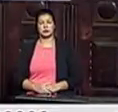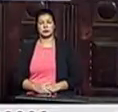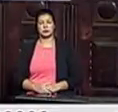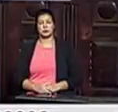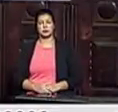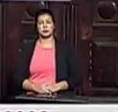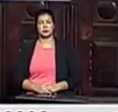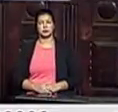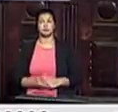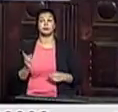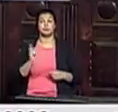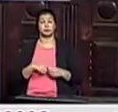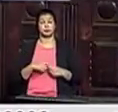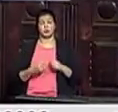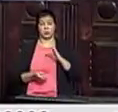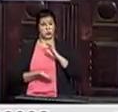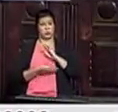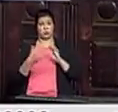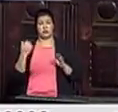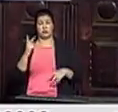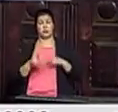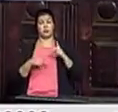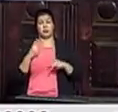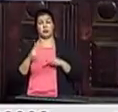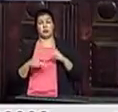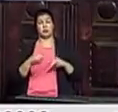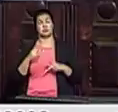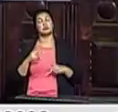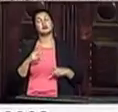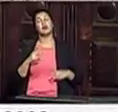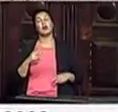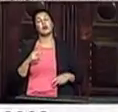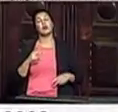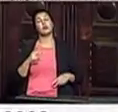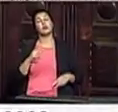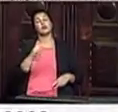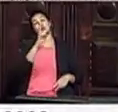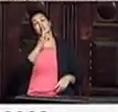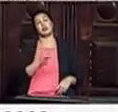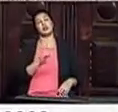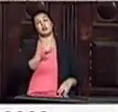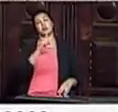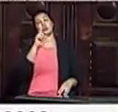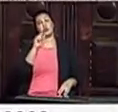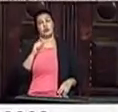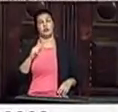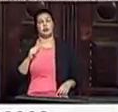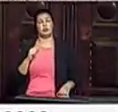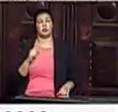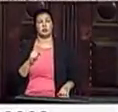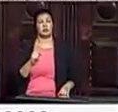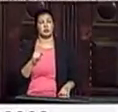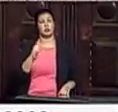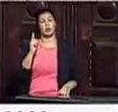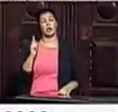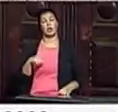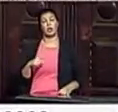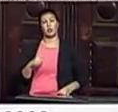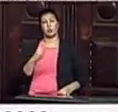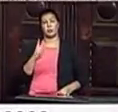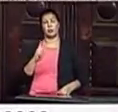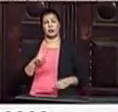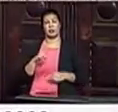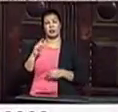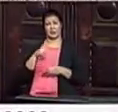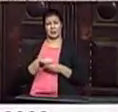Voltando aqui para esse. E tirar da população o direito de fazer a sua escolha. Numa eleição, que é a próxima eleição, que provavelmente será uma